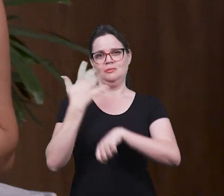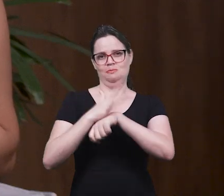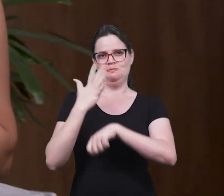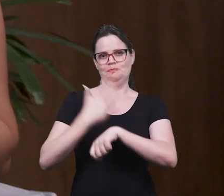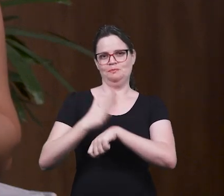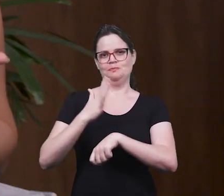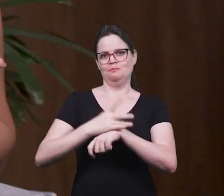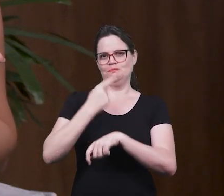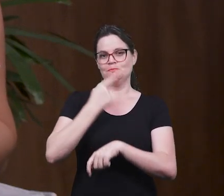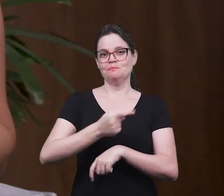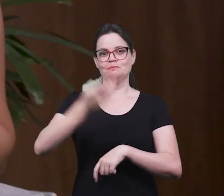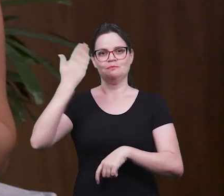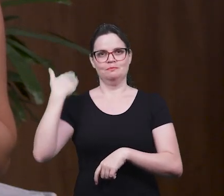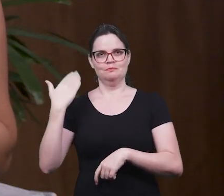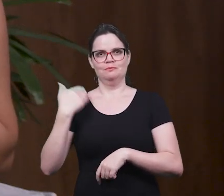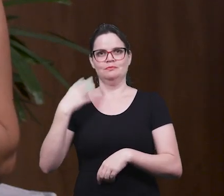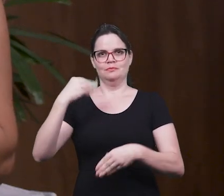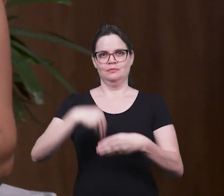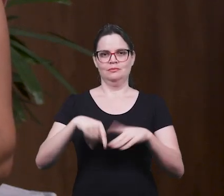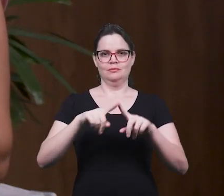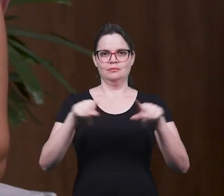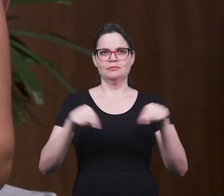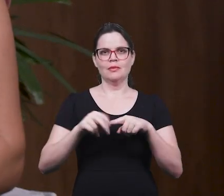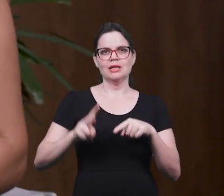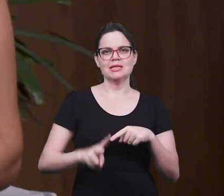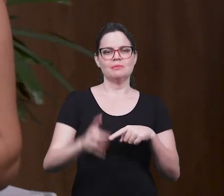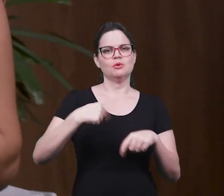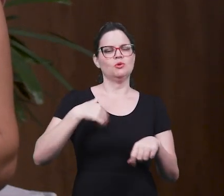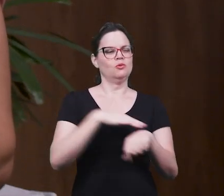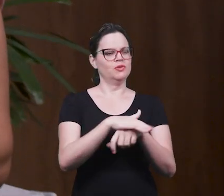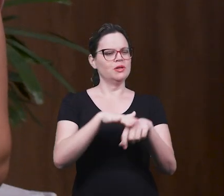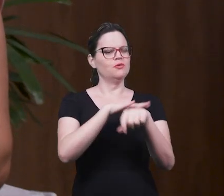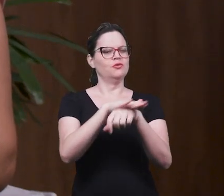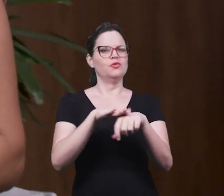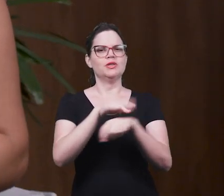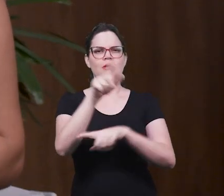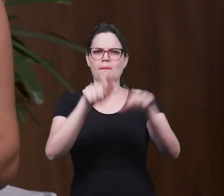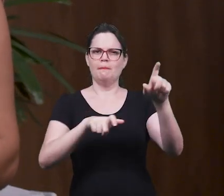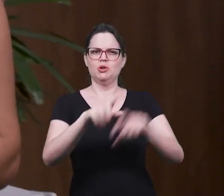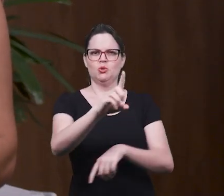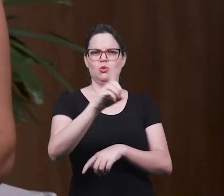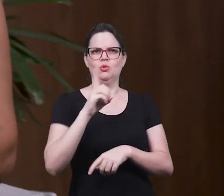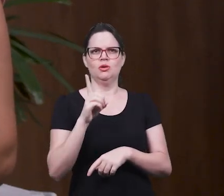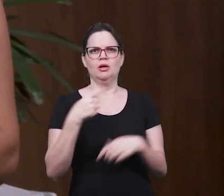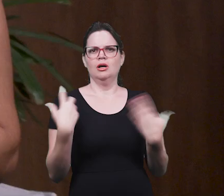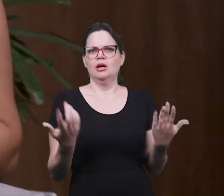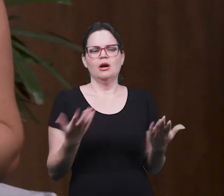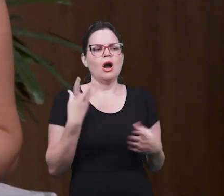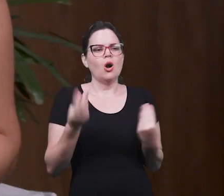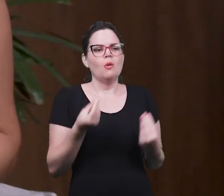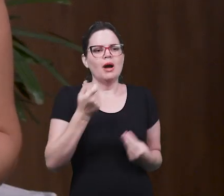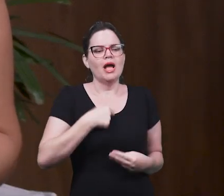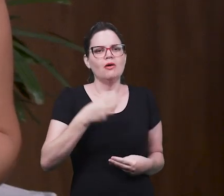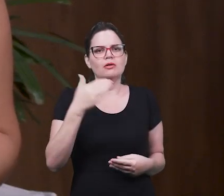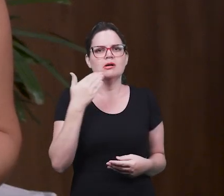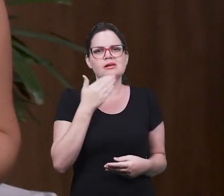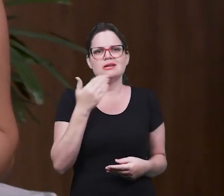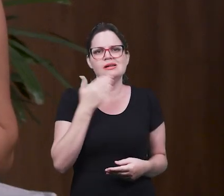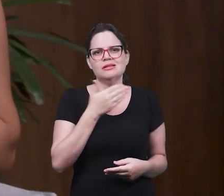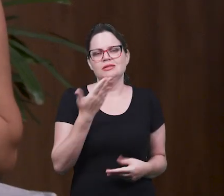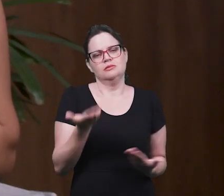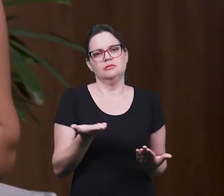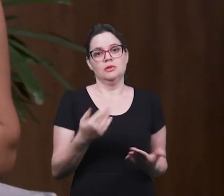Eu fiz esse exercício semana passada, dentro da clínica eu estou lidando sempre com os pacientes, conversando, então não tem como ficar rouca nesse